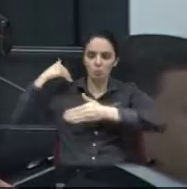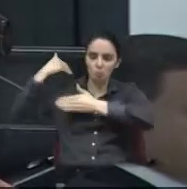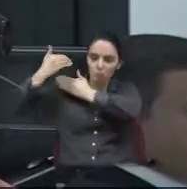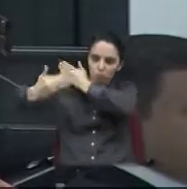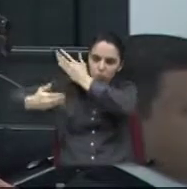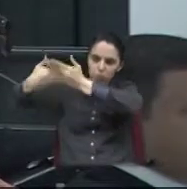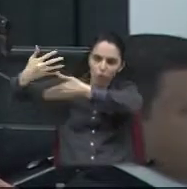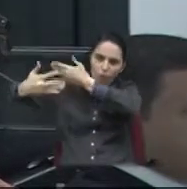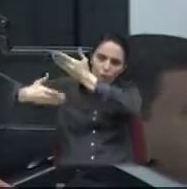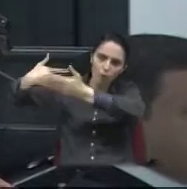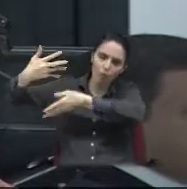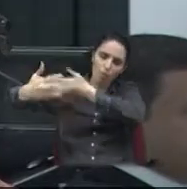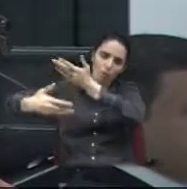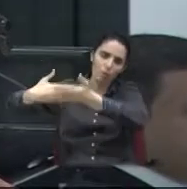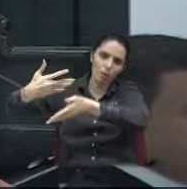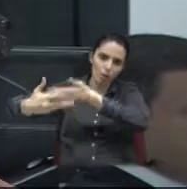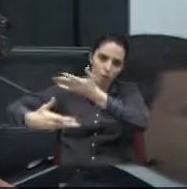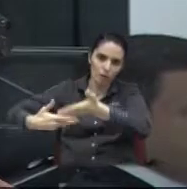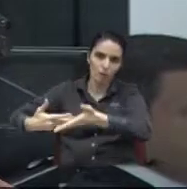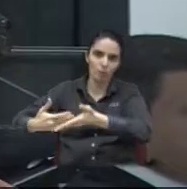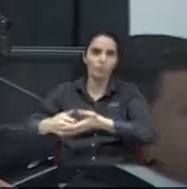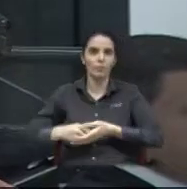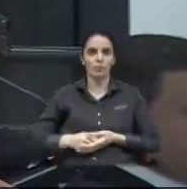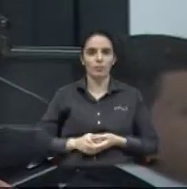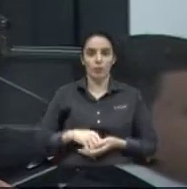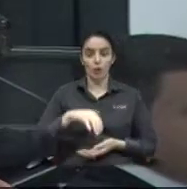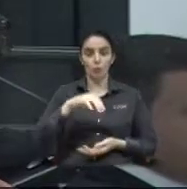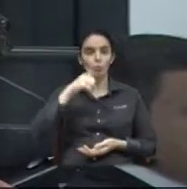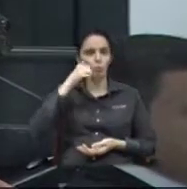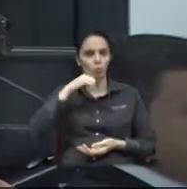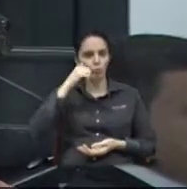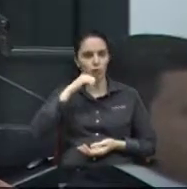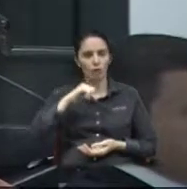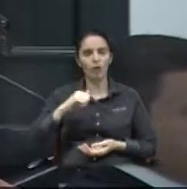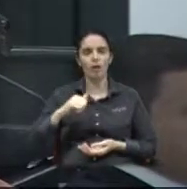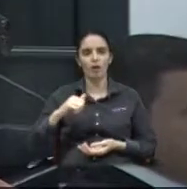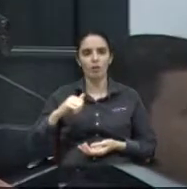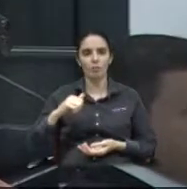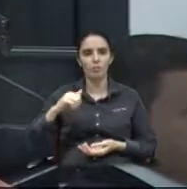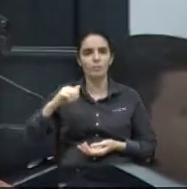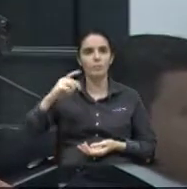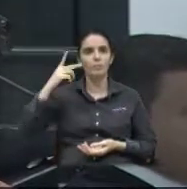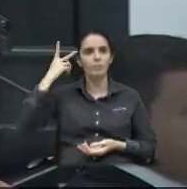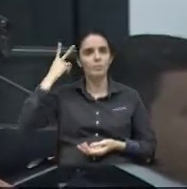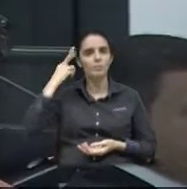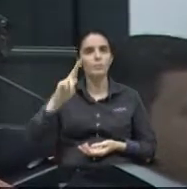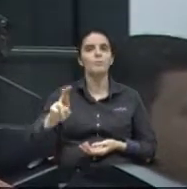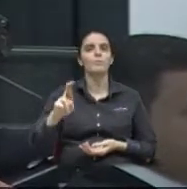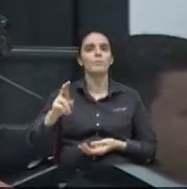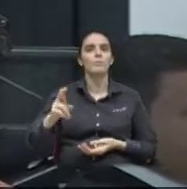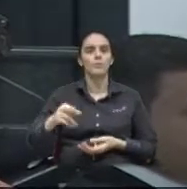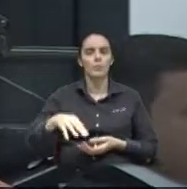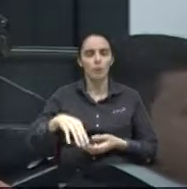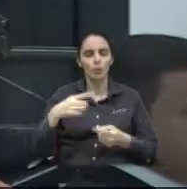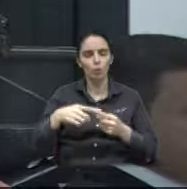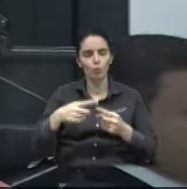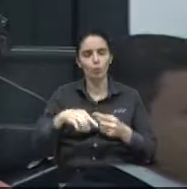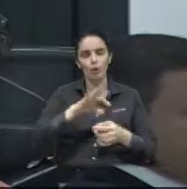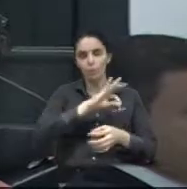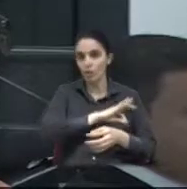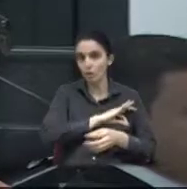sendo valorizadas enquanto policiais e fico feliz também que já tem visto alguns comentários que